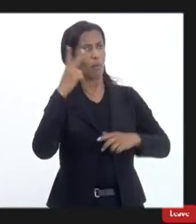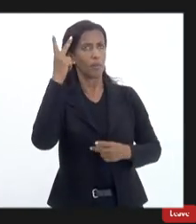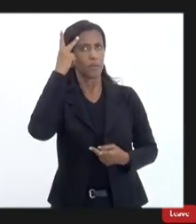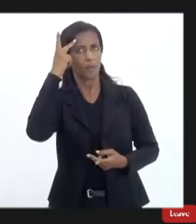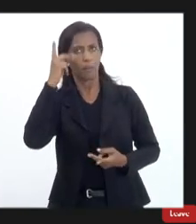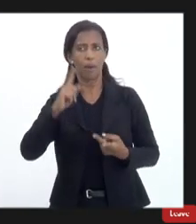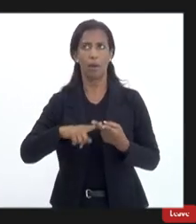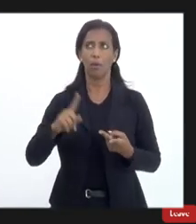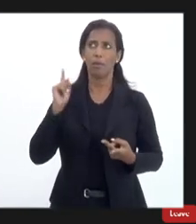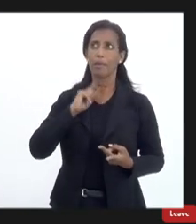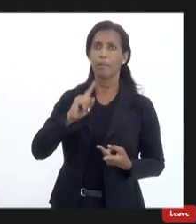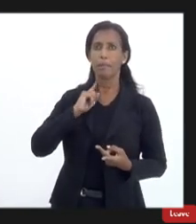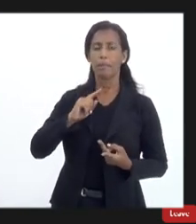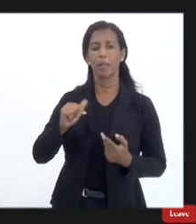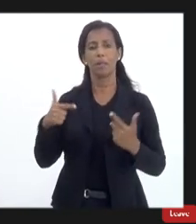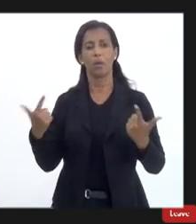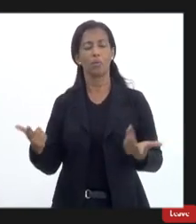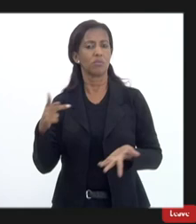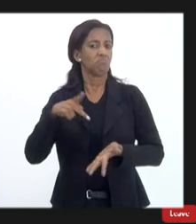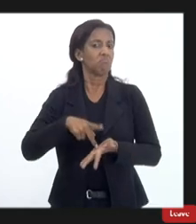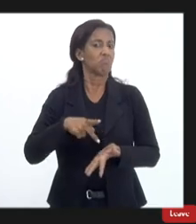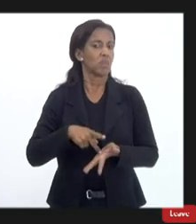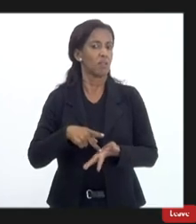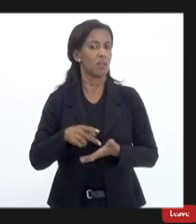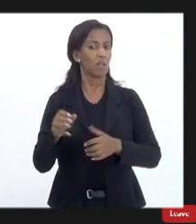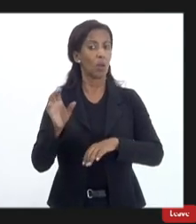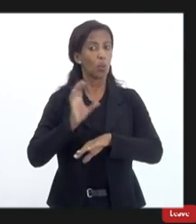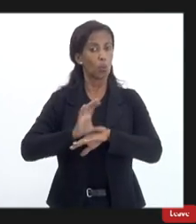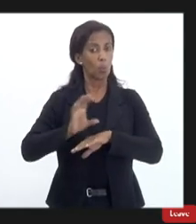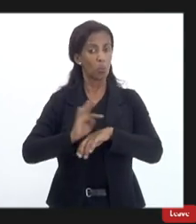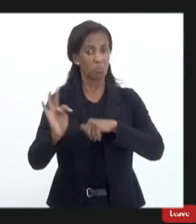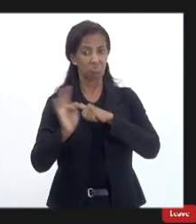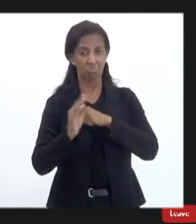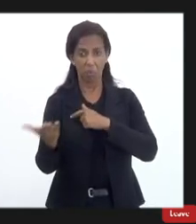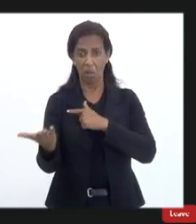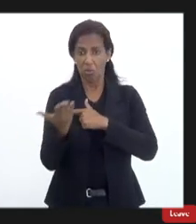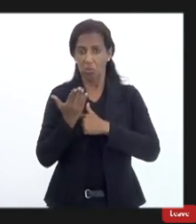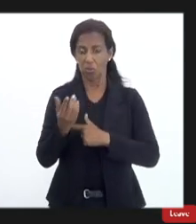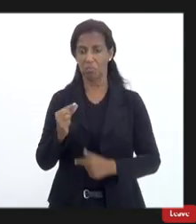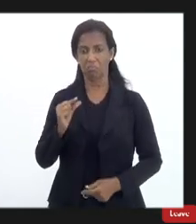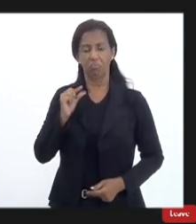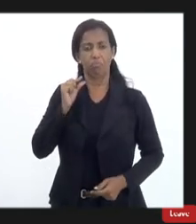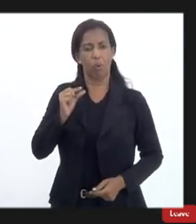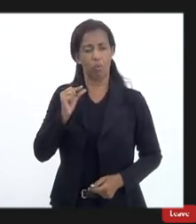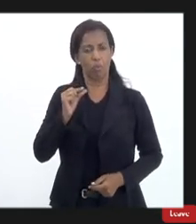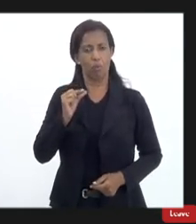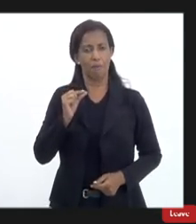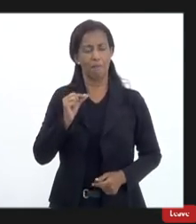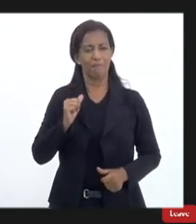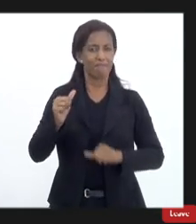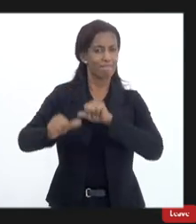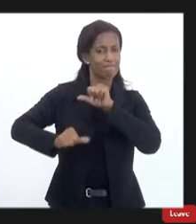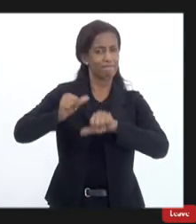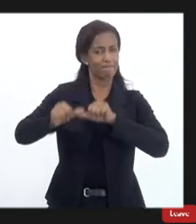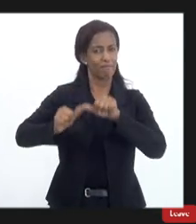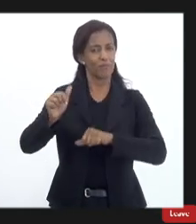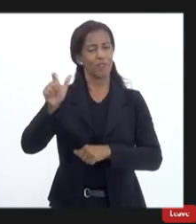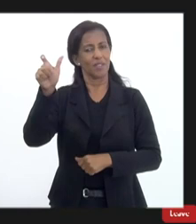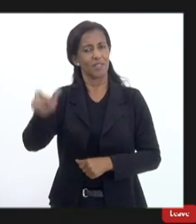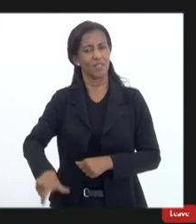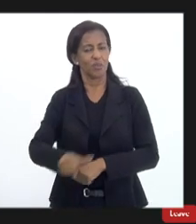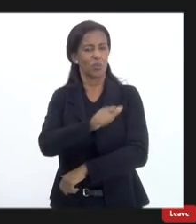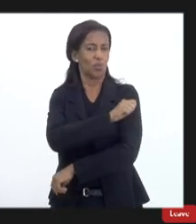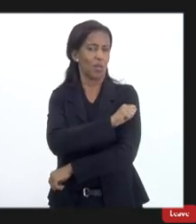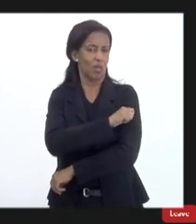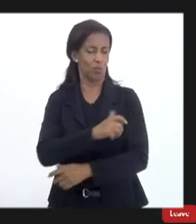reforma de Minas Gerais, ou seja, na verdade, cursos técnicos que pouco contribuem efetivamente para a emancipação desses sujeitos.